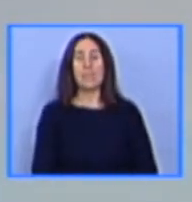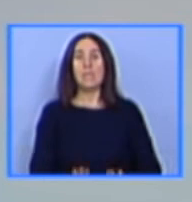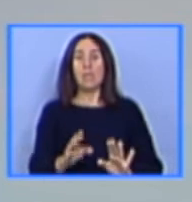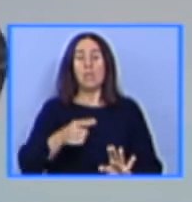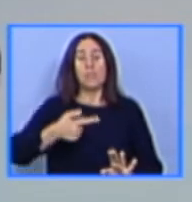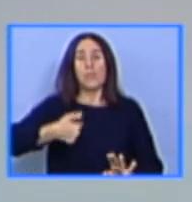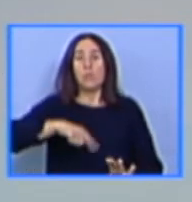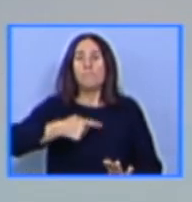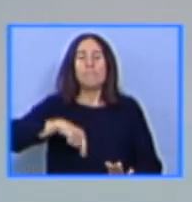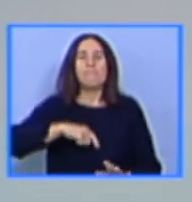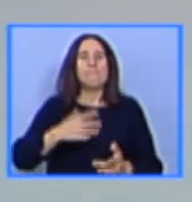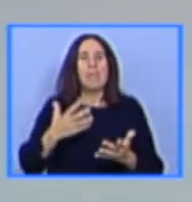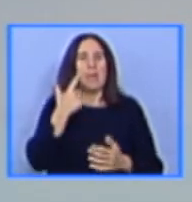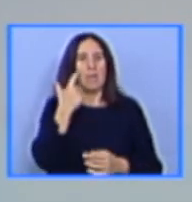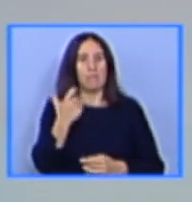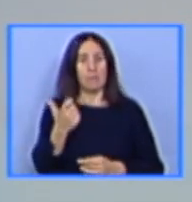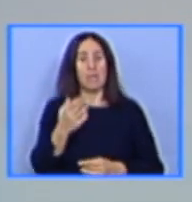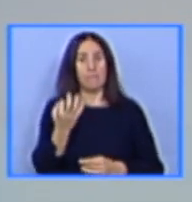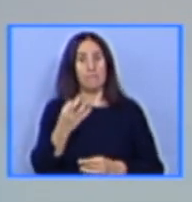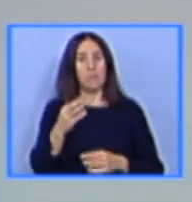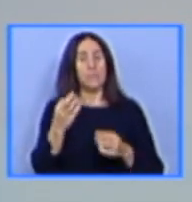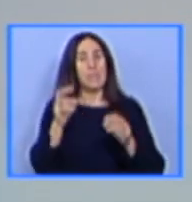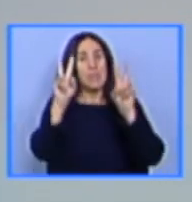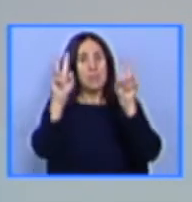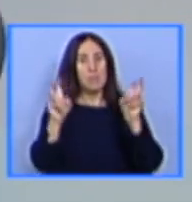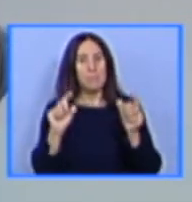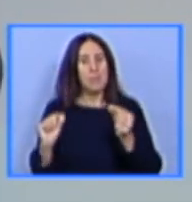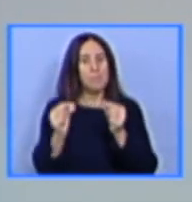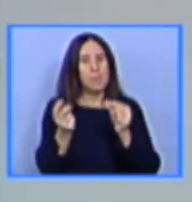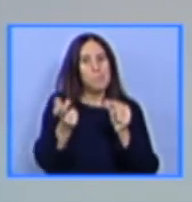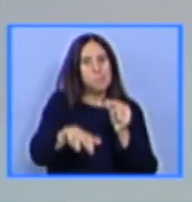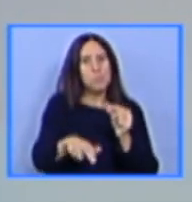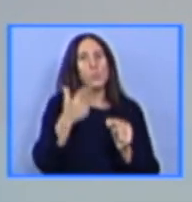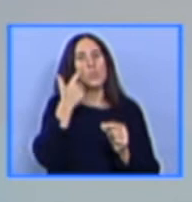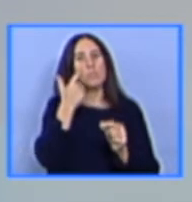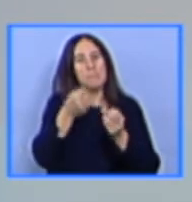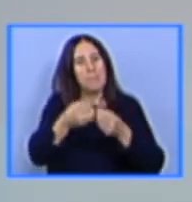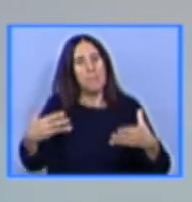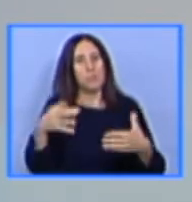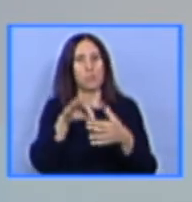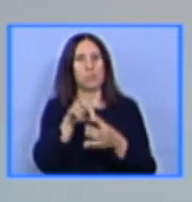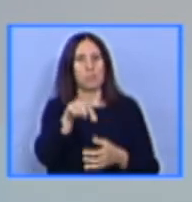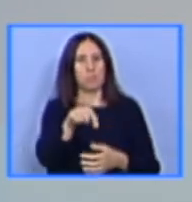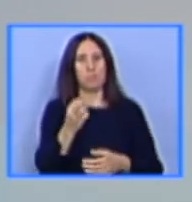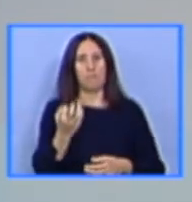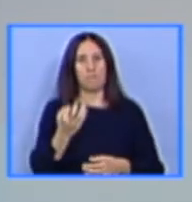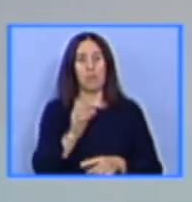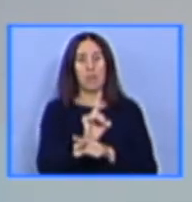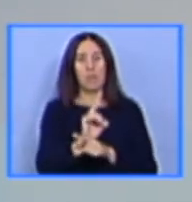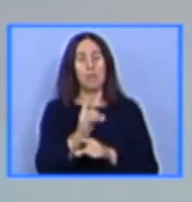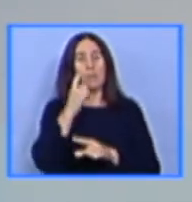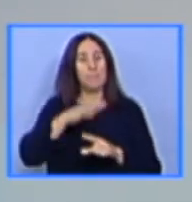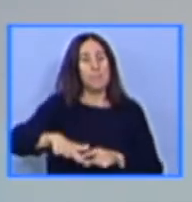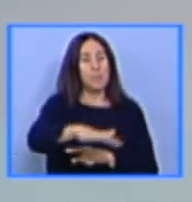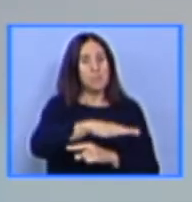Aquilo que constatamos é que cada vez que existe um debate sobre um determinado tema, cresce o conhecimento sobre ele. Porque, de facto, aquilo estar na praça